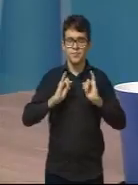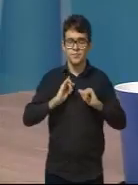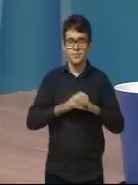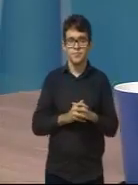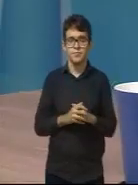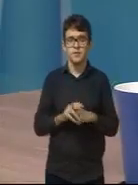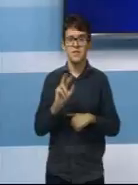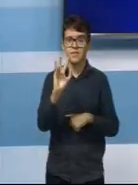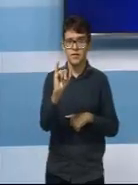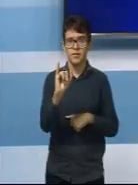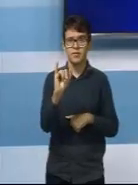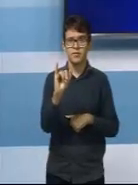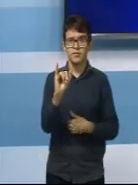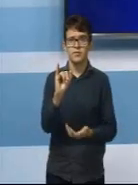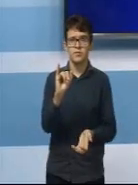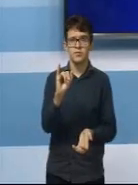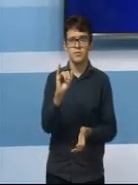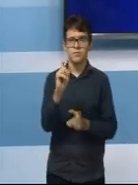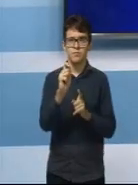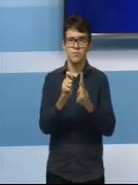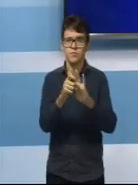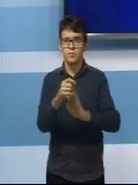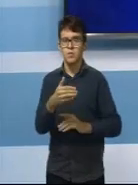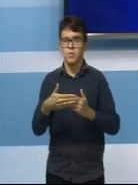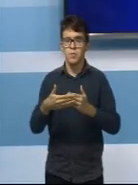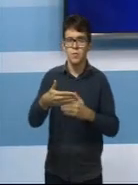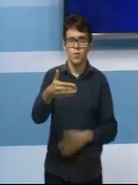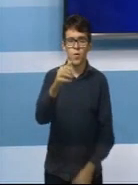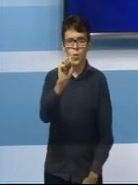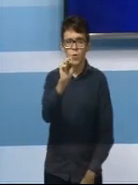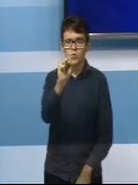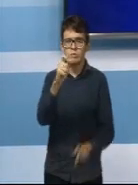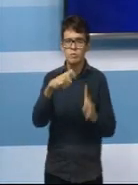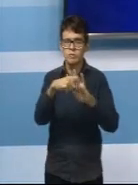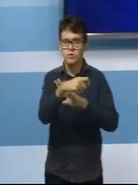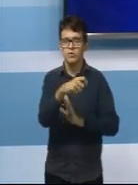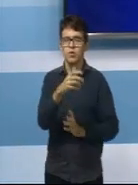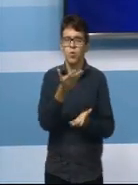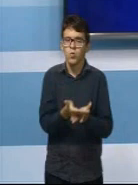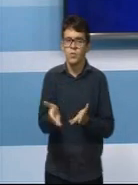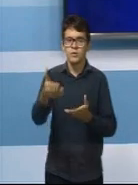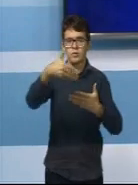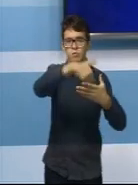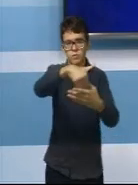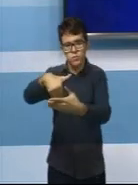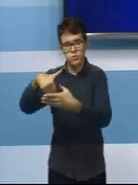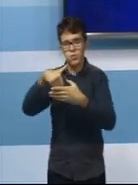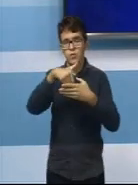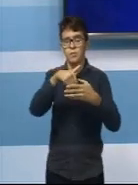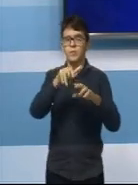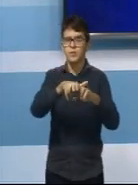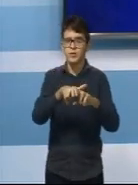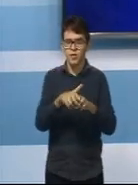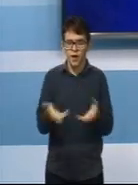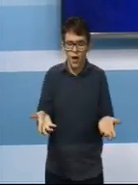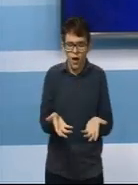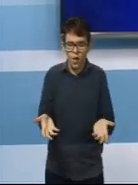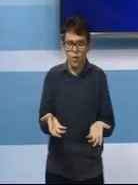há 8 meses da próxima eleição. Uma reforma de tamanha